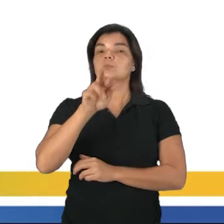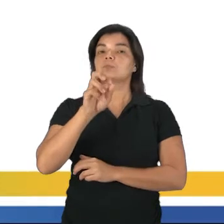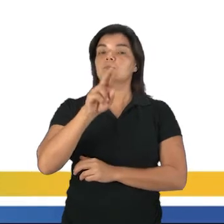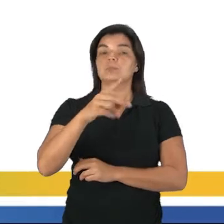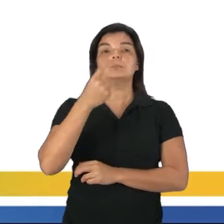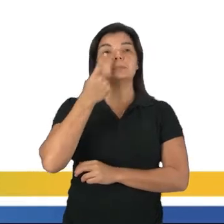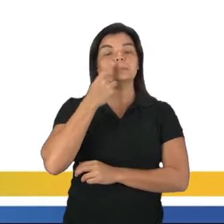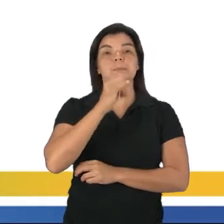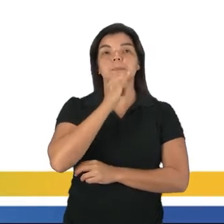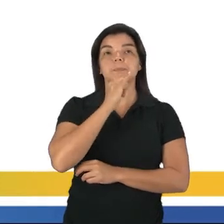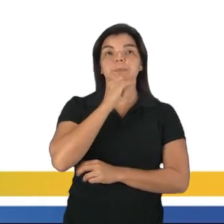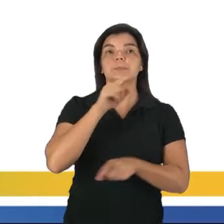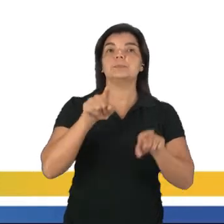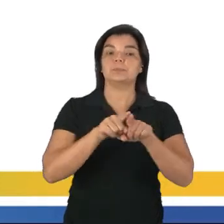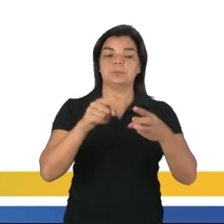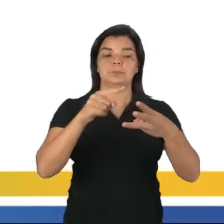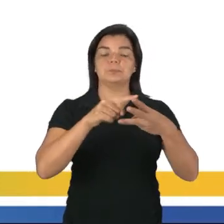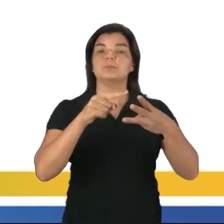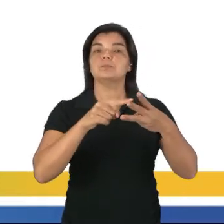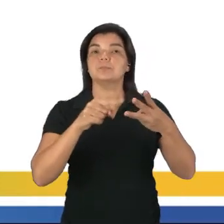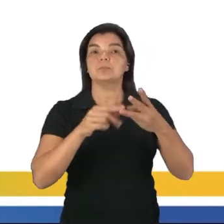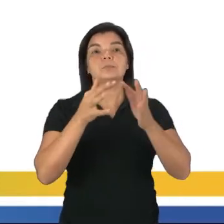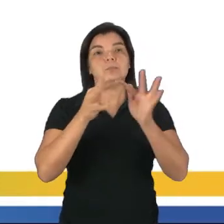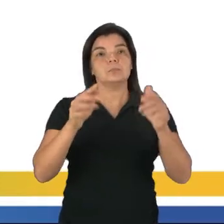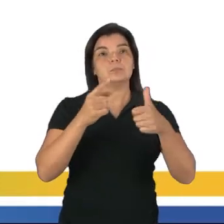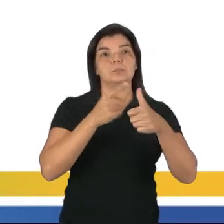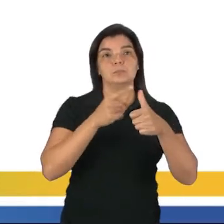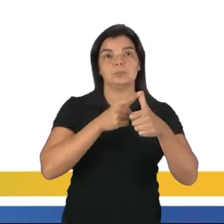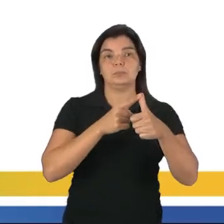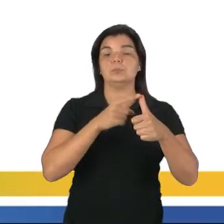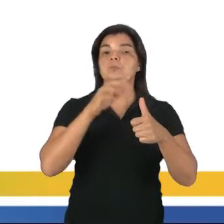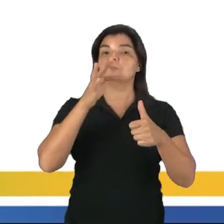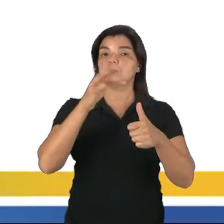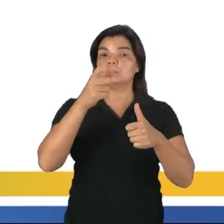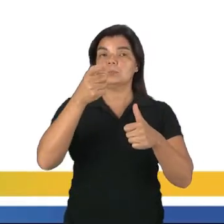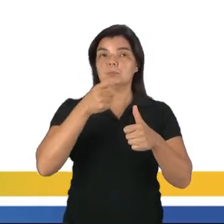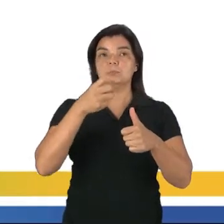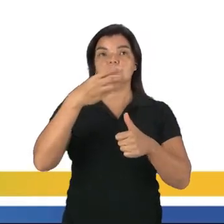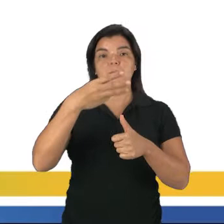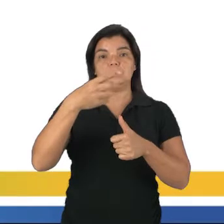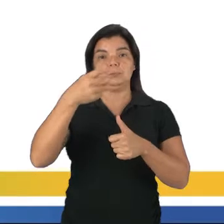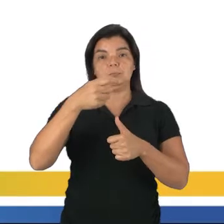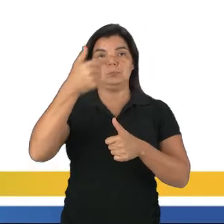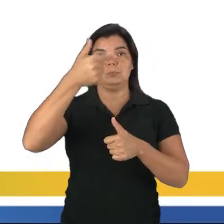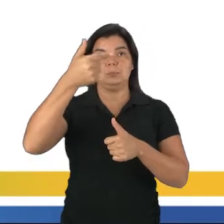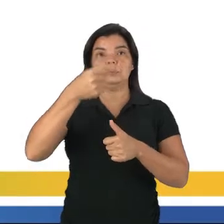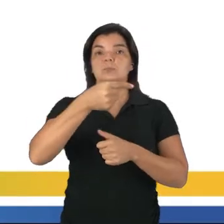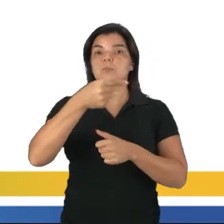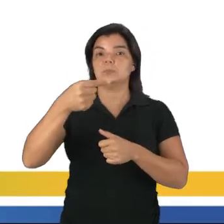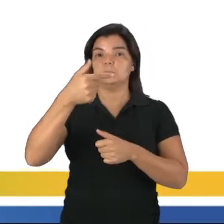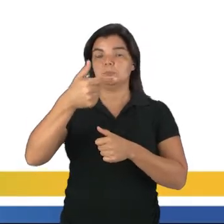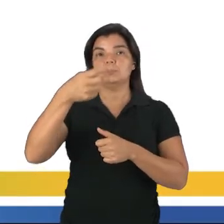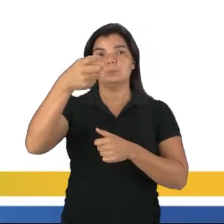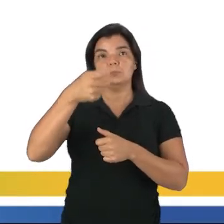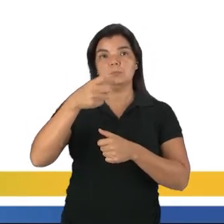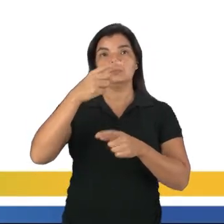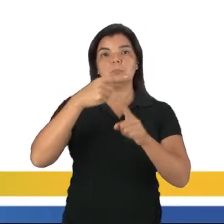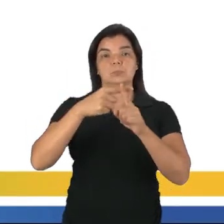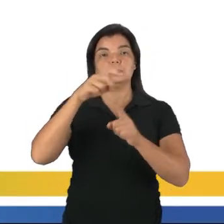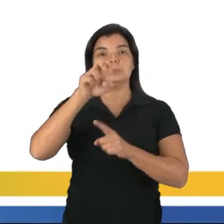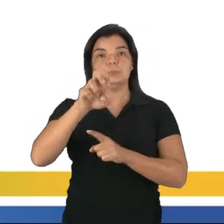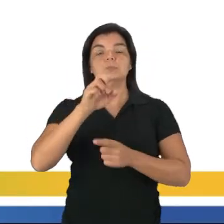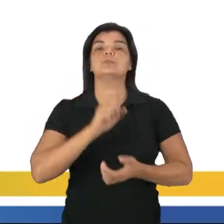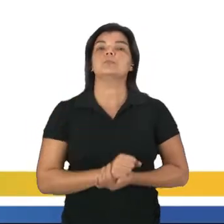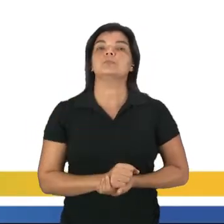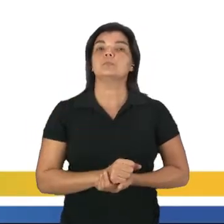aqui esses exemplos, a gente tem aqui três funções, né? A primeira, f de x, é igual a 3x elevado ao quadrado, menos 2x mais